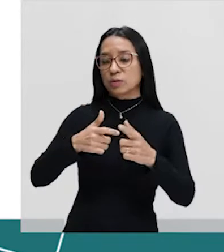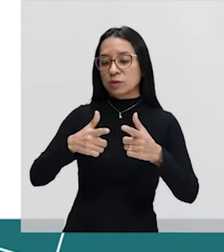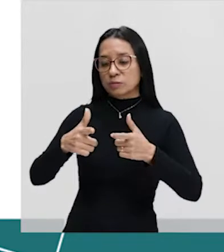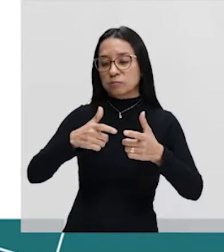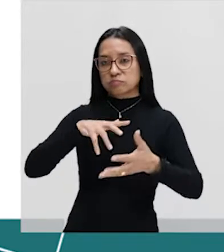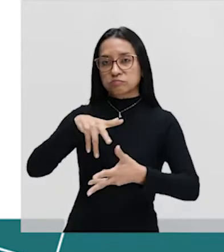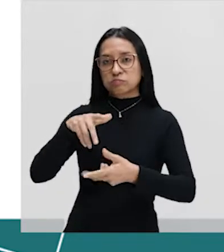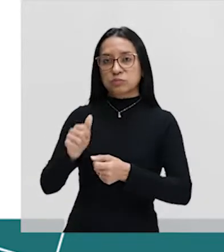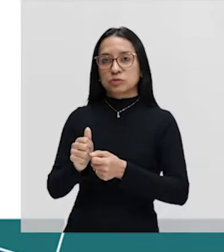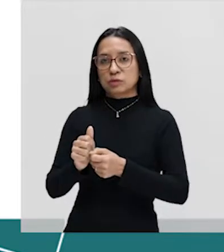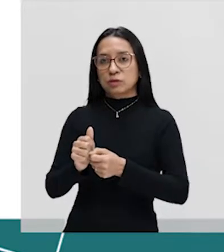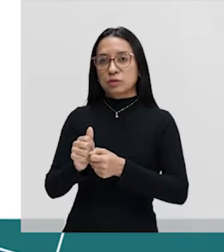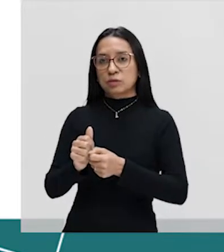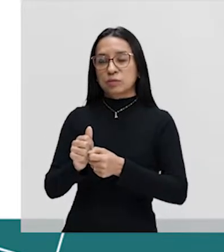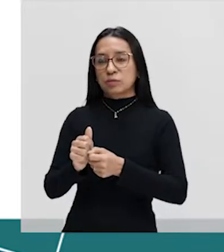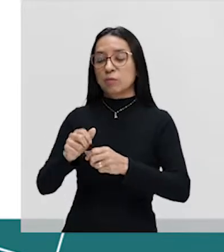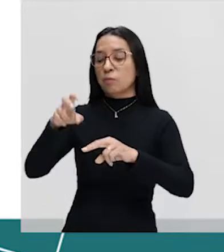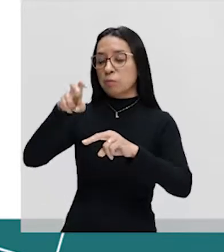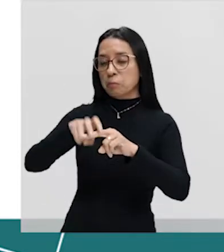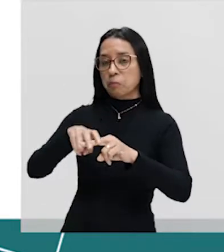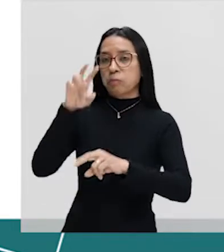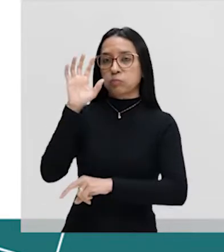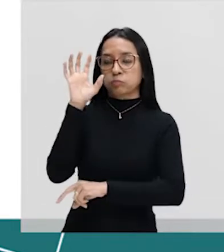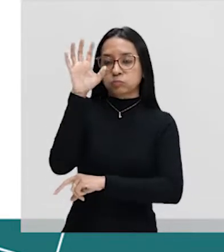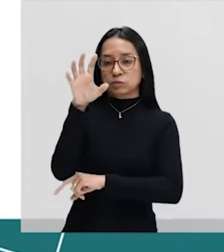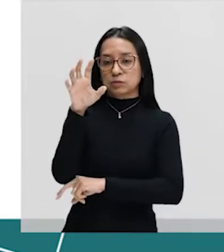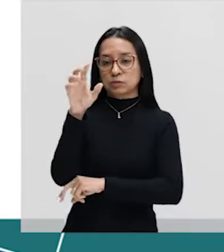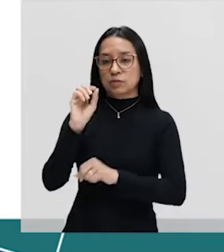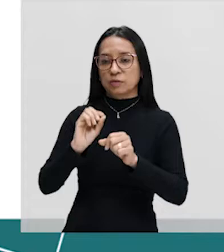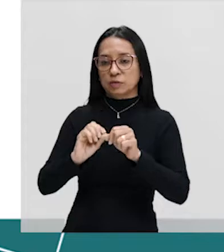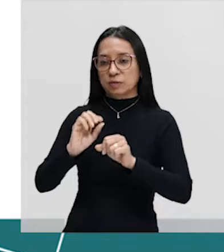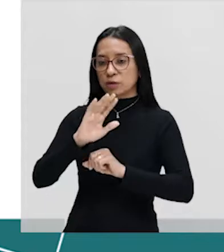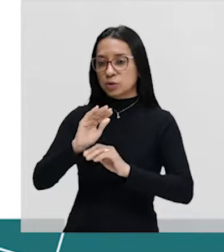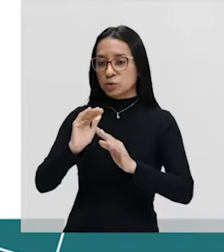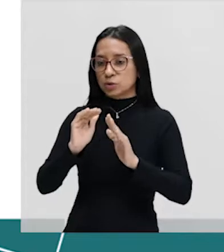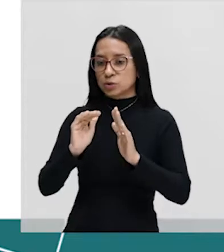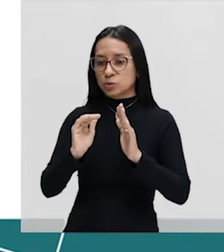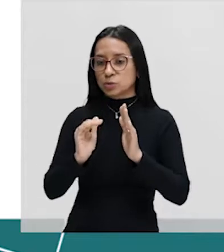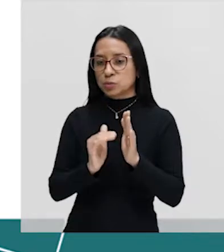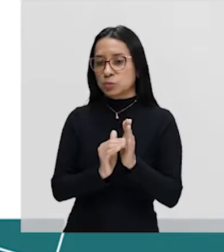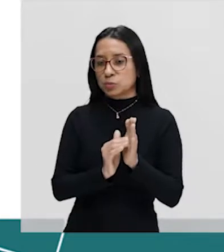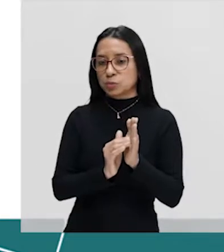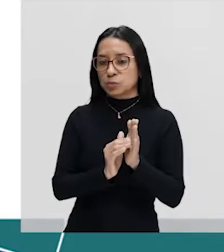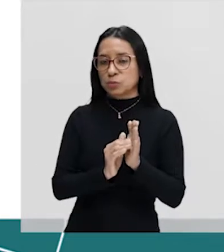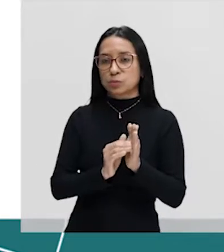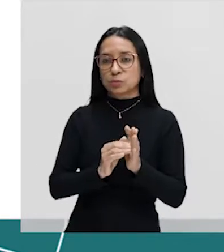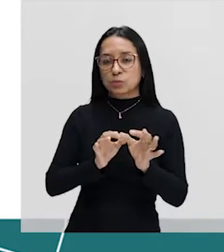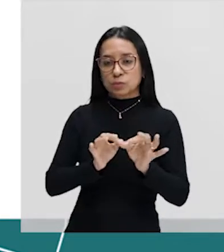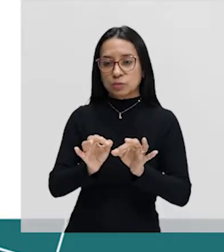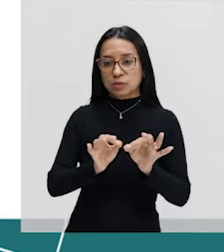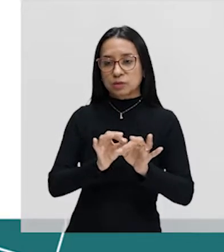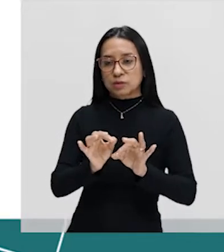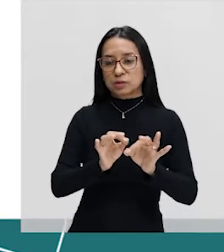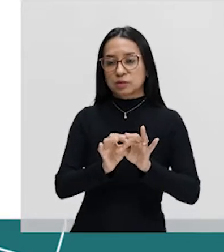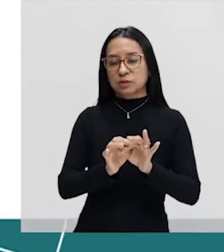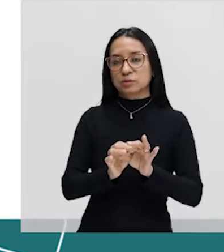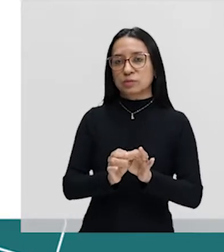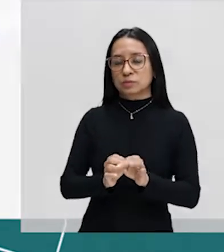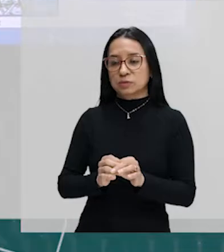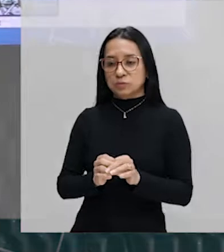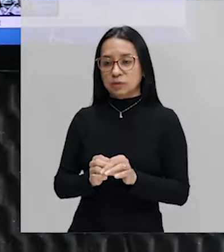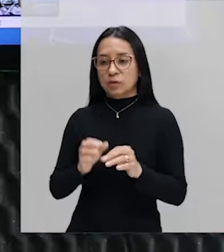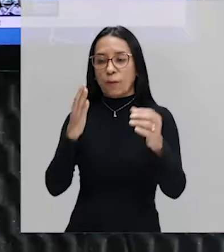de rodas fez parte de todas as edições já realizadas dos Jogos Paralímpicos. As mulheres passaram a